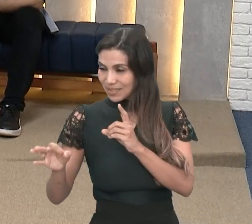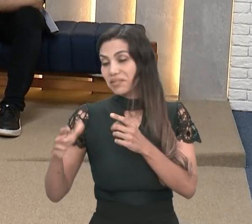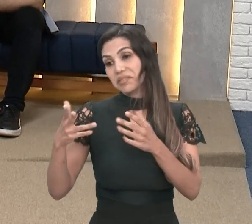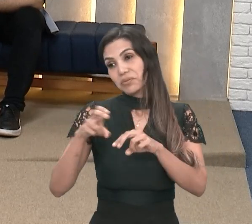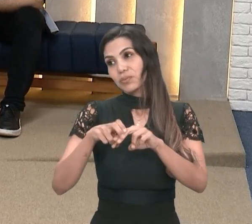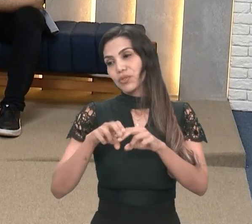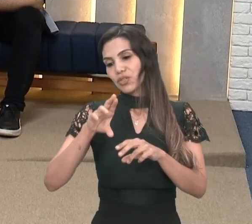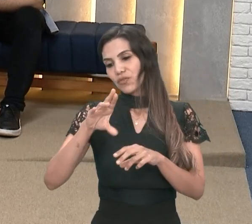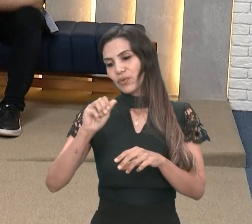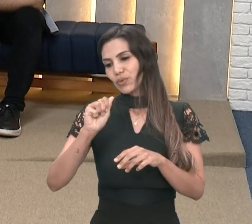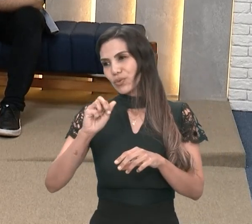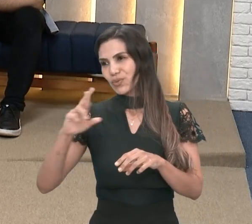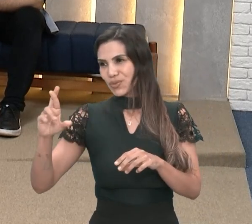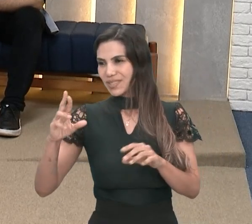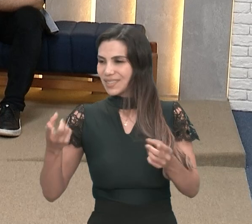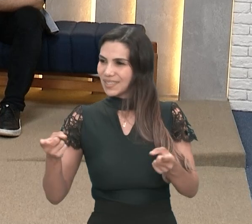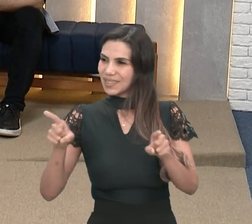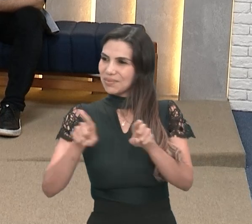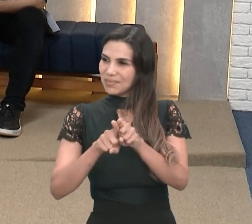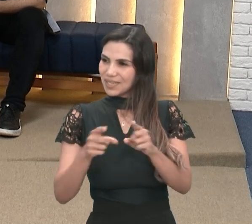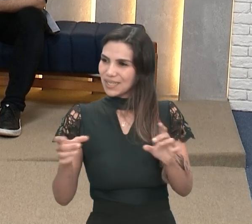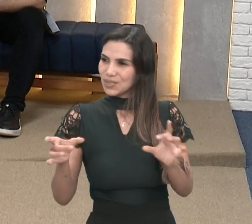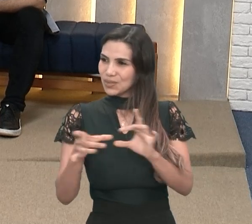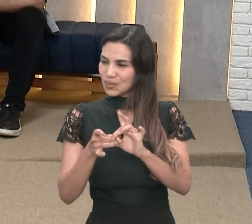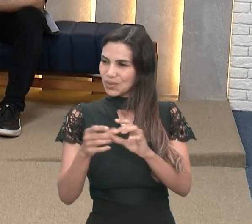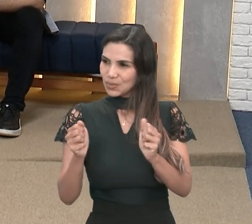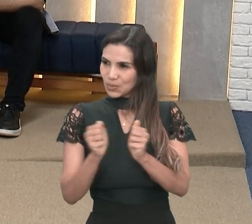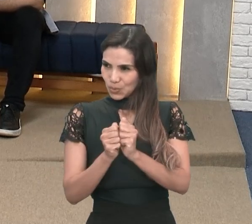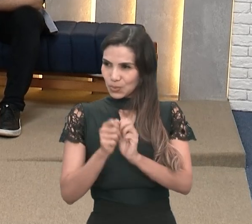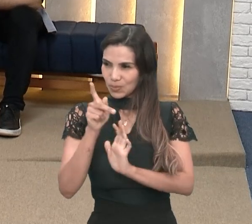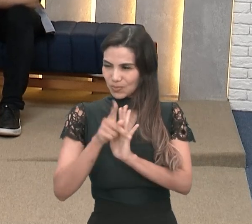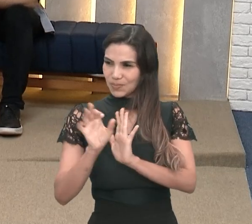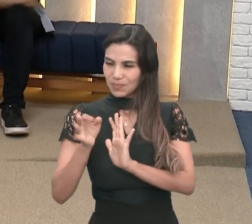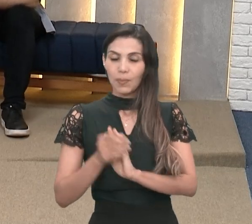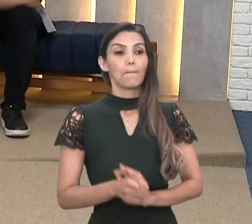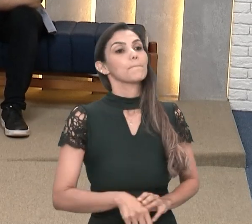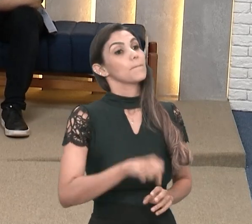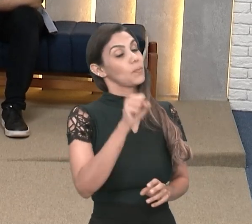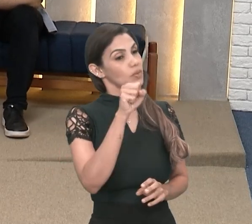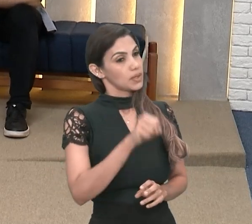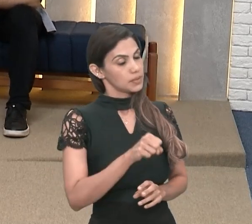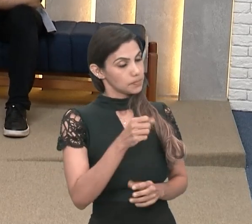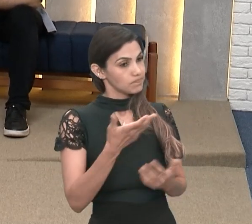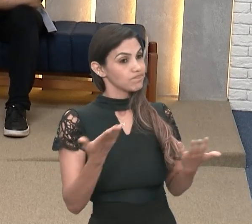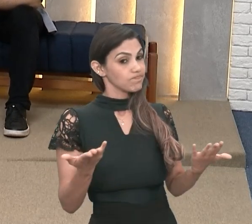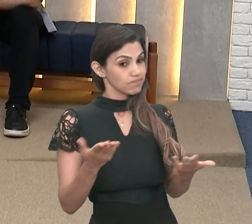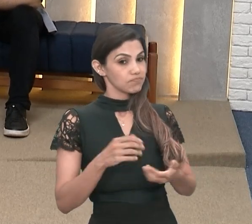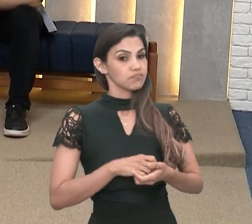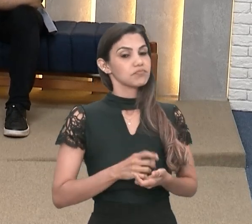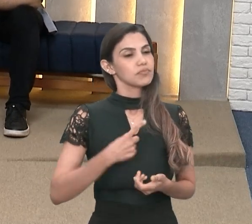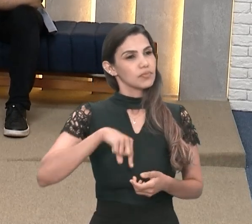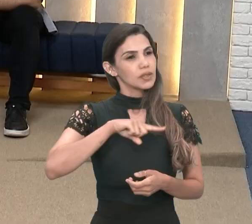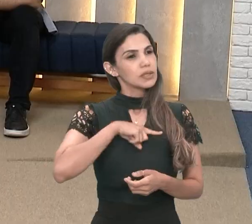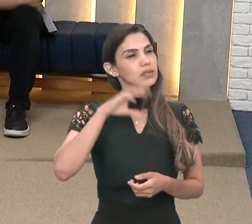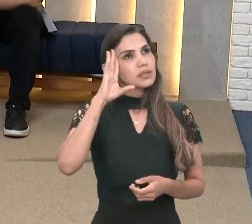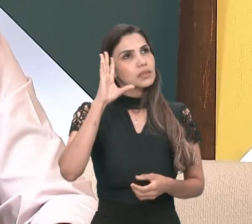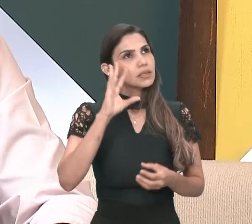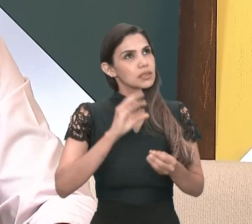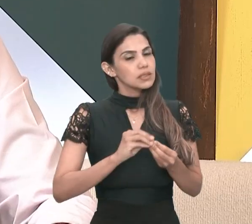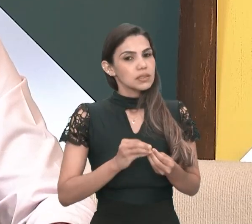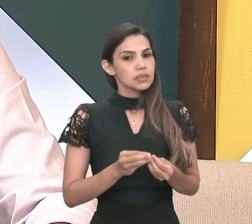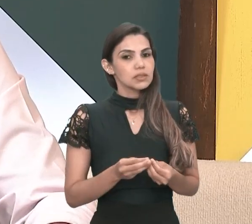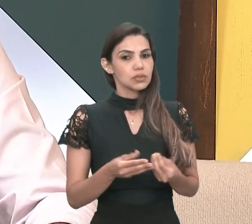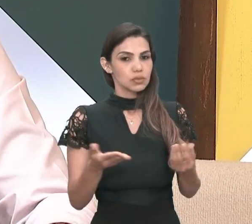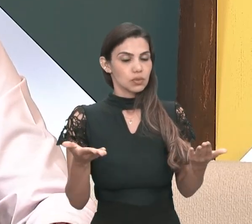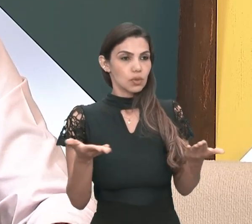nessa proposta, nesse trabalho, né, professor? Isso, com certeza. A gente entende que hoje